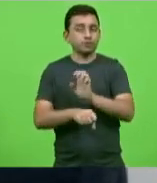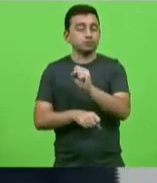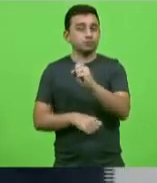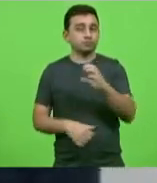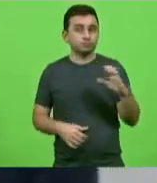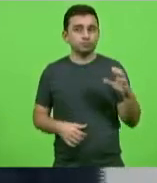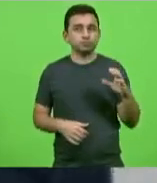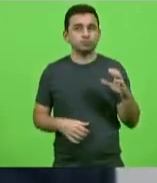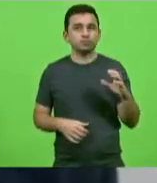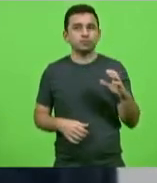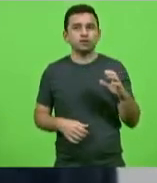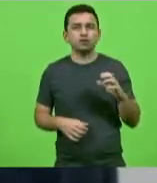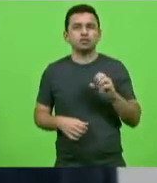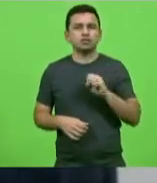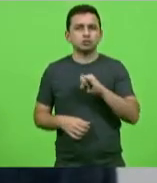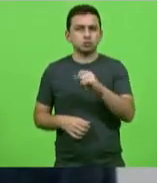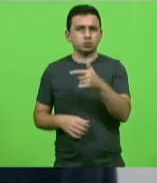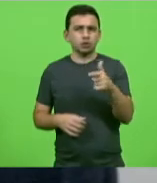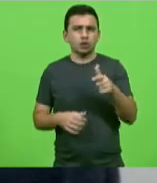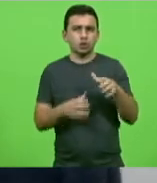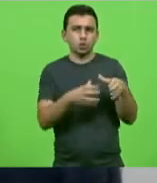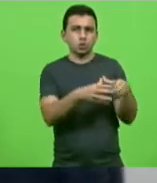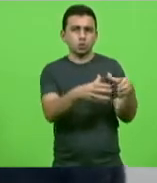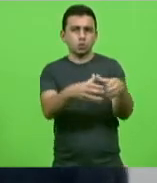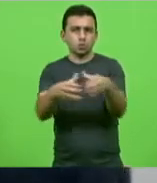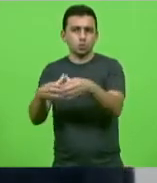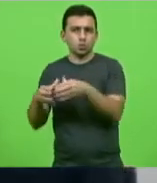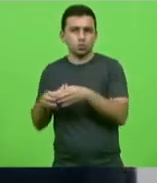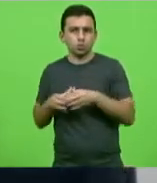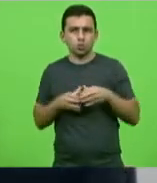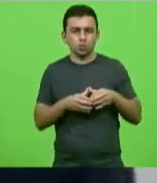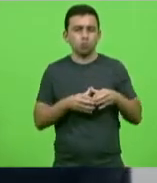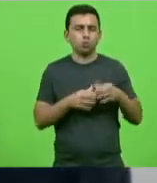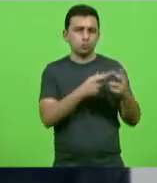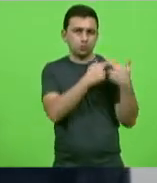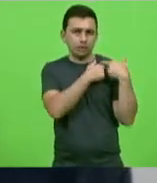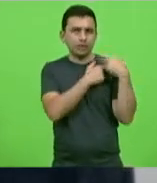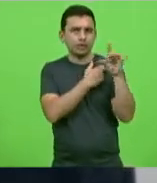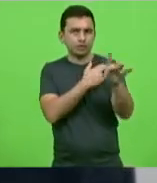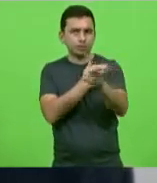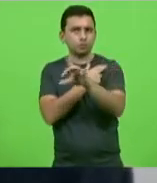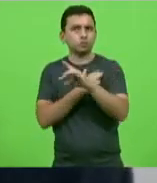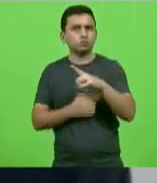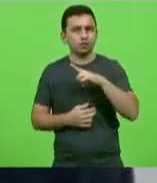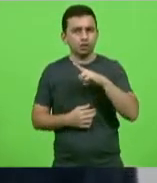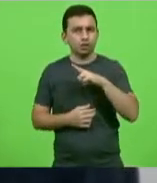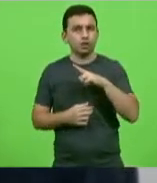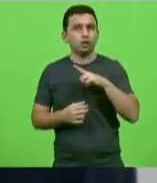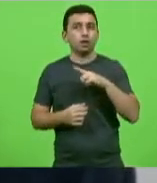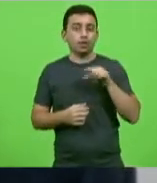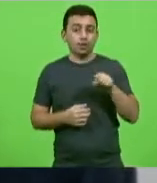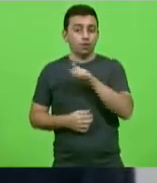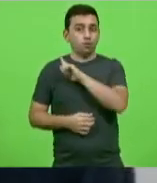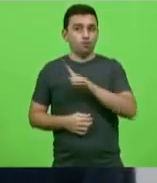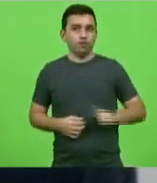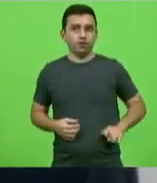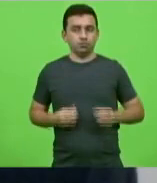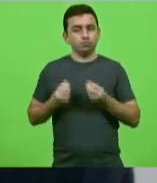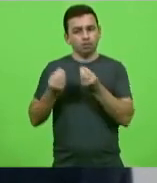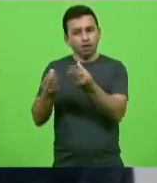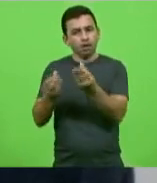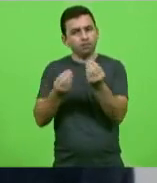Santa Catarina, não houvesse repartições de competência e atribuições, e o senhor governador não as lançasse